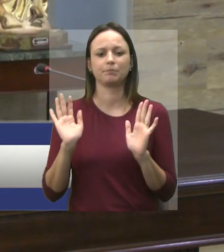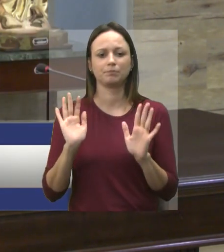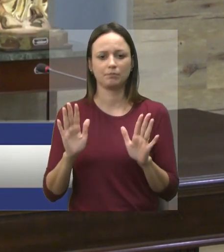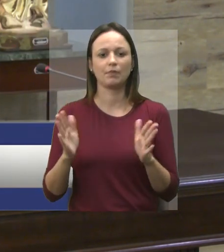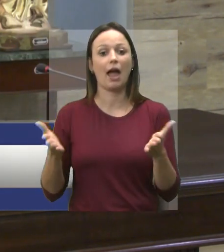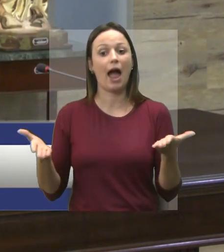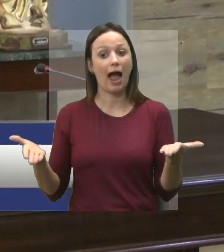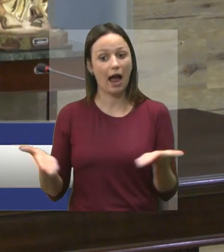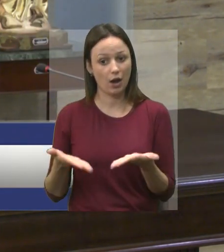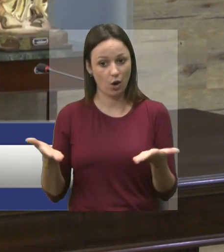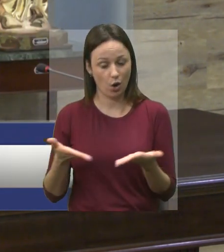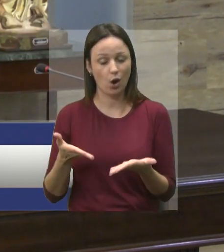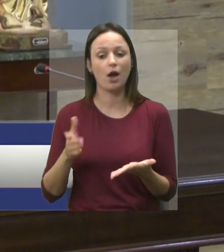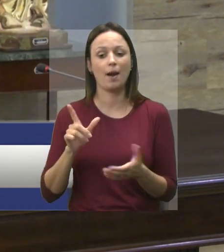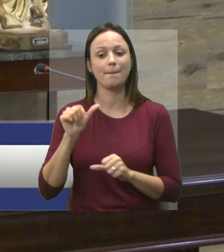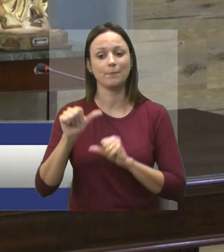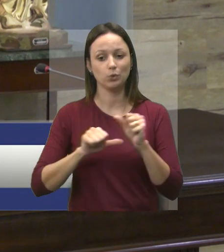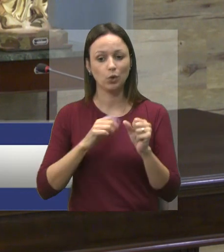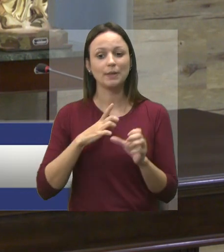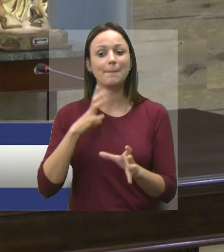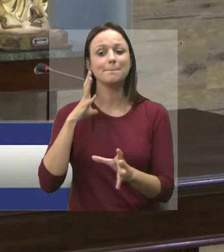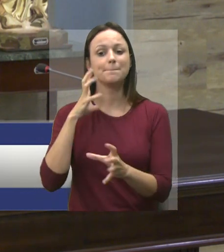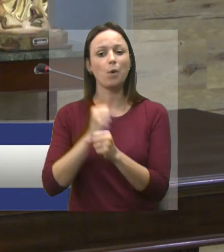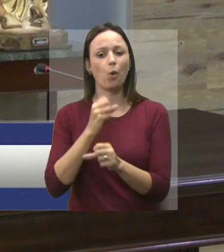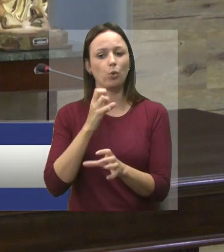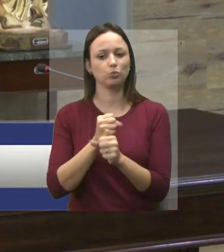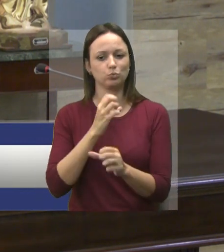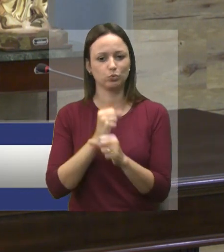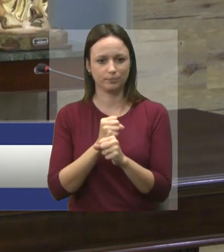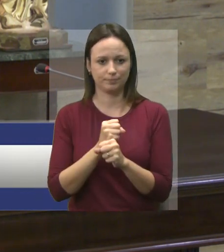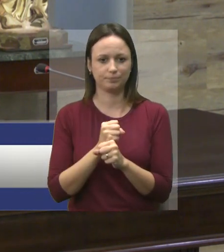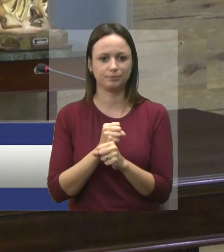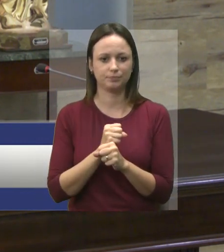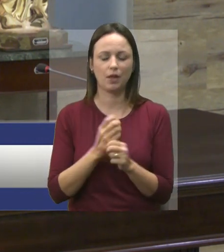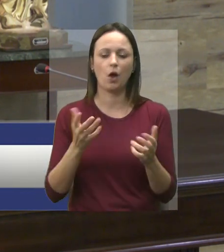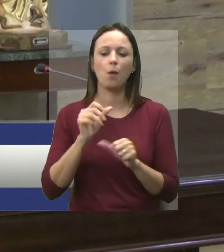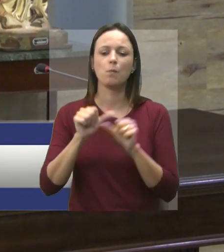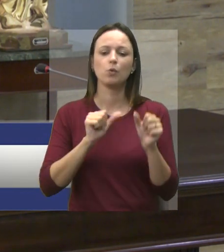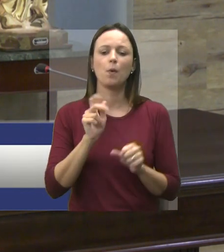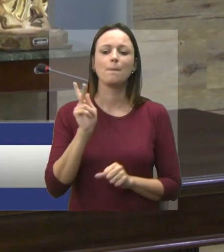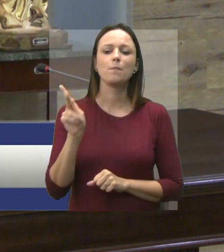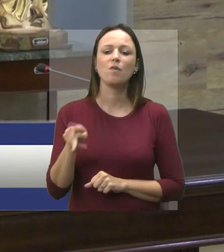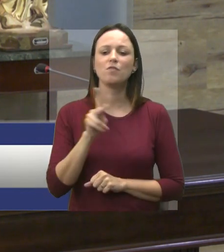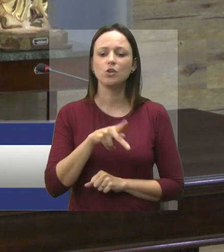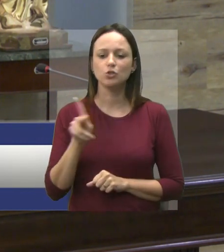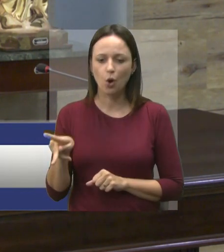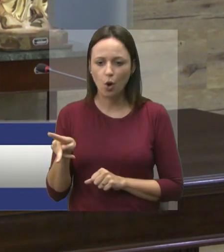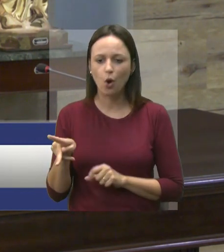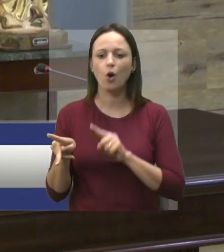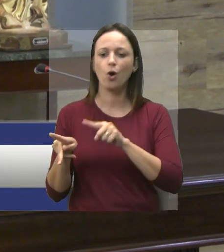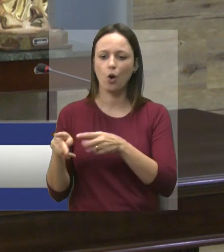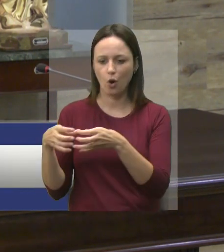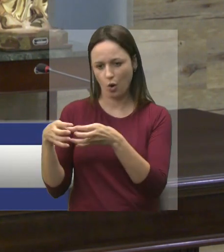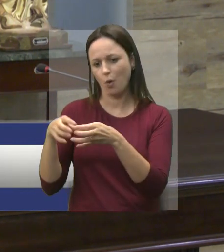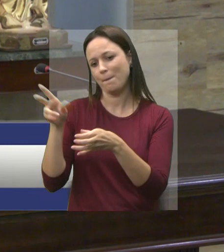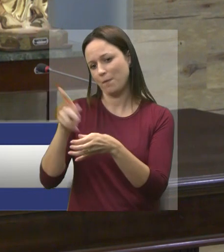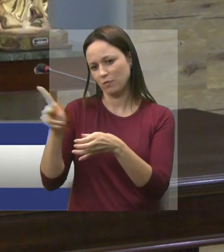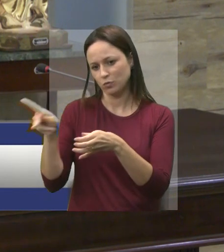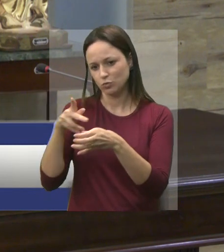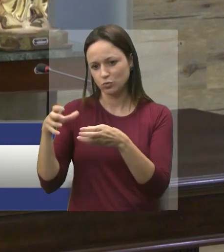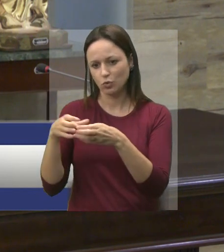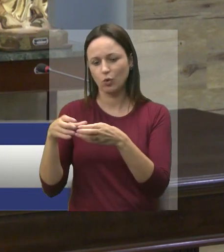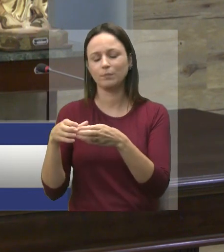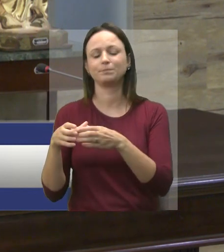criar pontos. A única diferença do professor para o restante dos trabalhadores é que existe